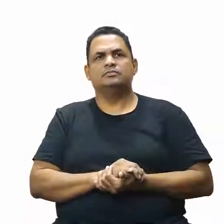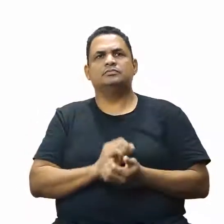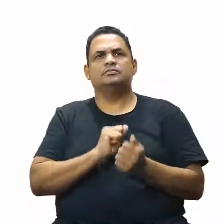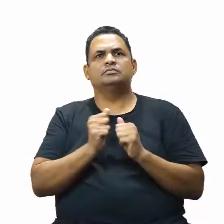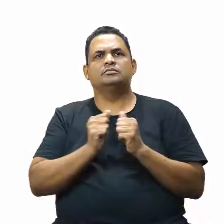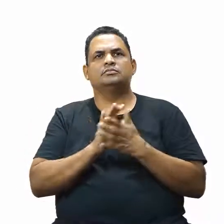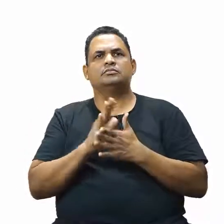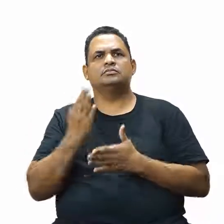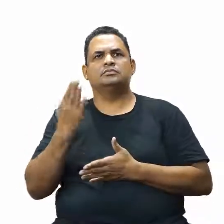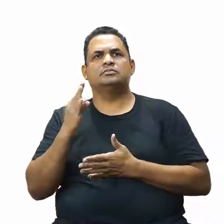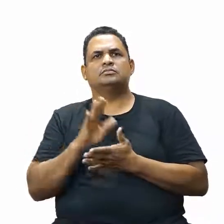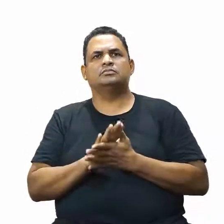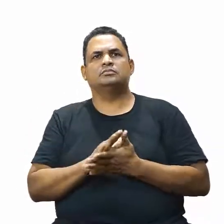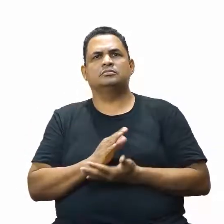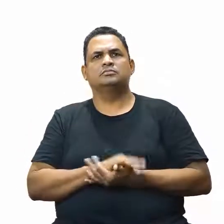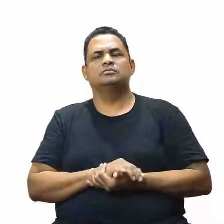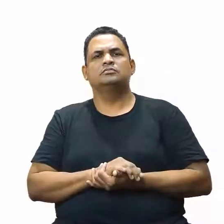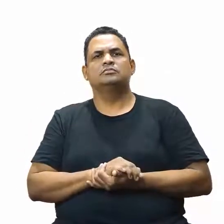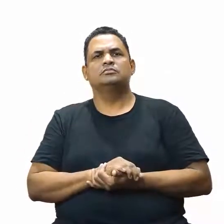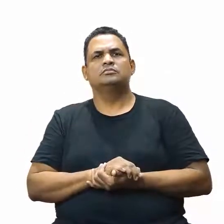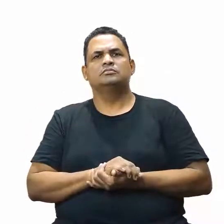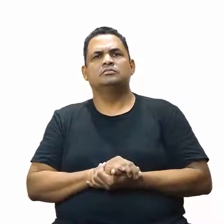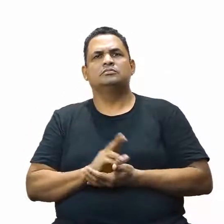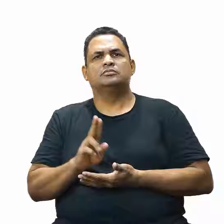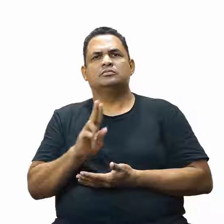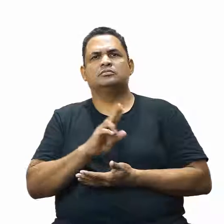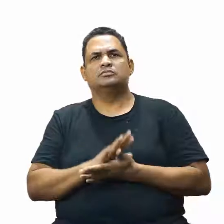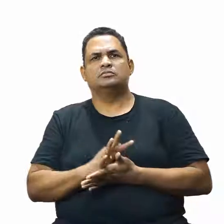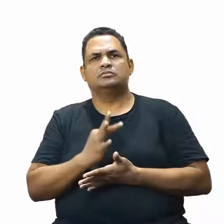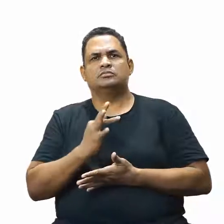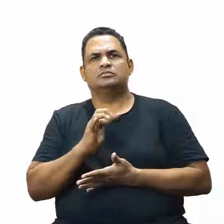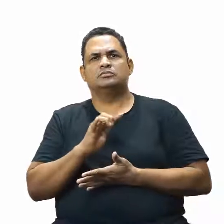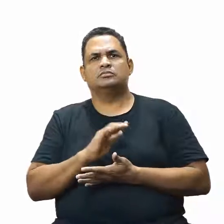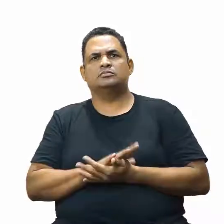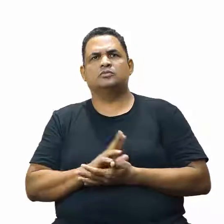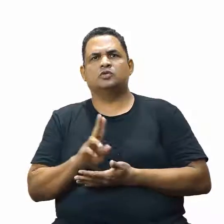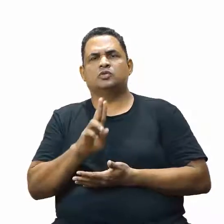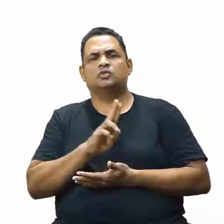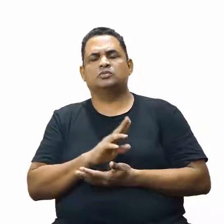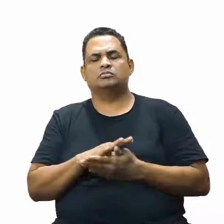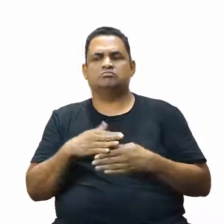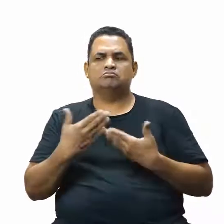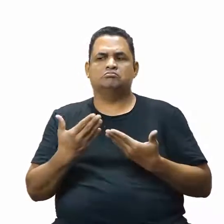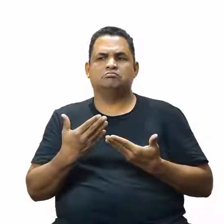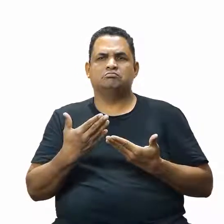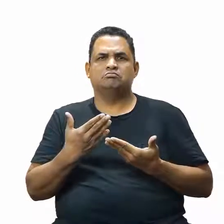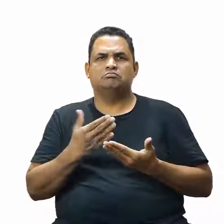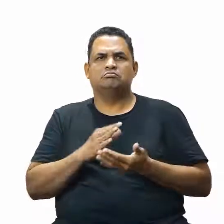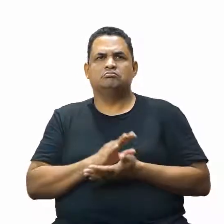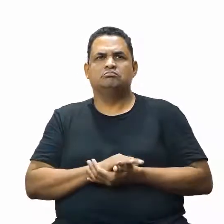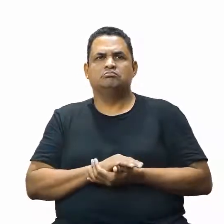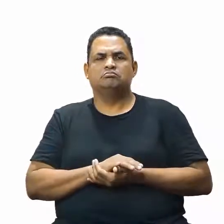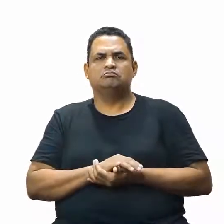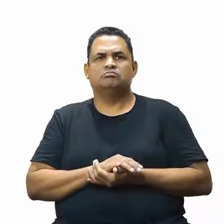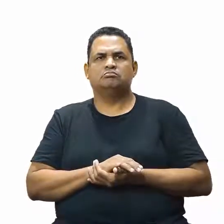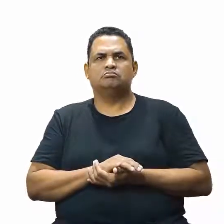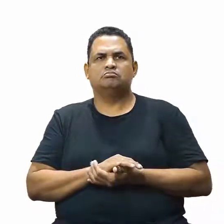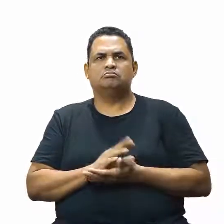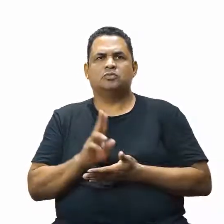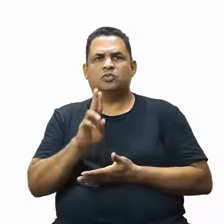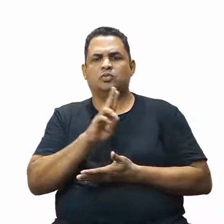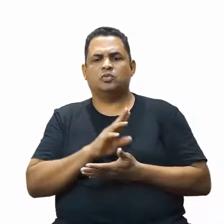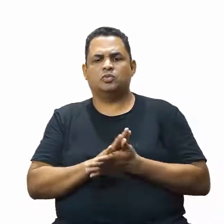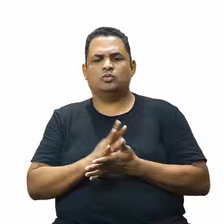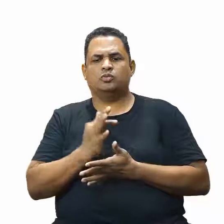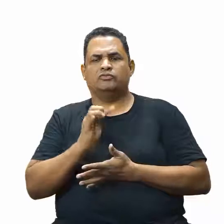Controle biológico consiste no emprego de fungos, quer dizer, acho que consiste na utilização